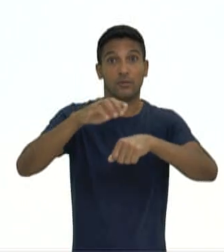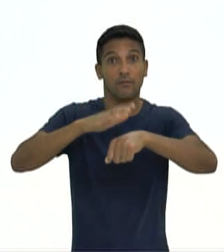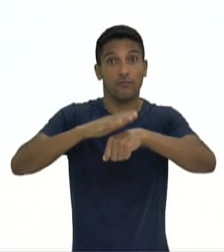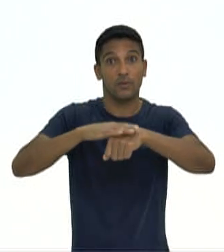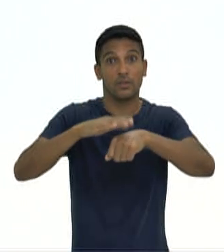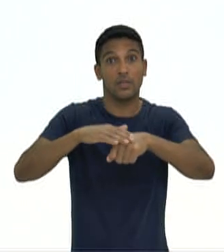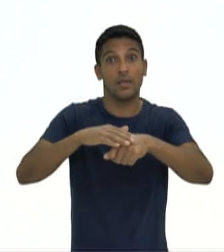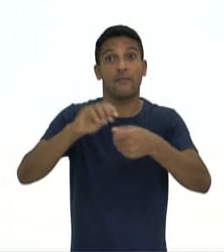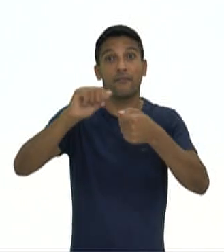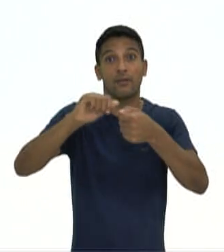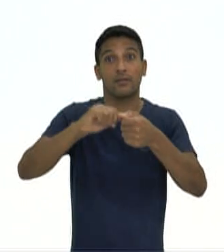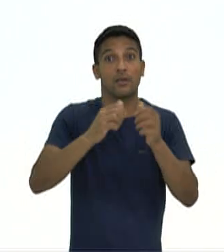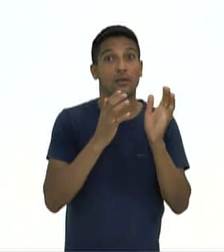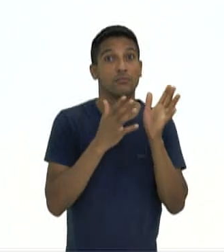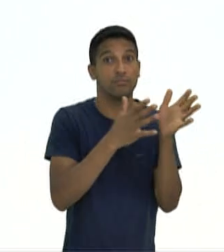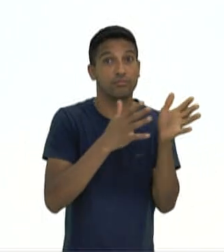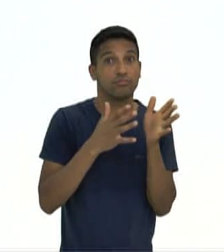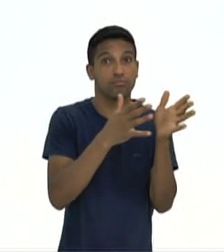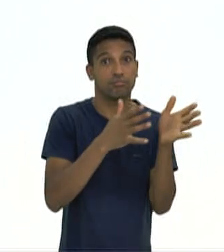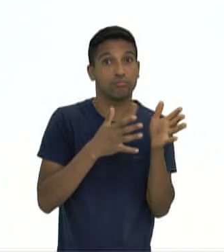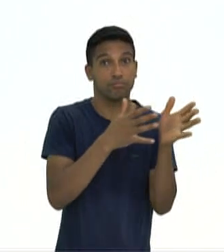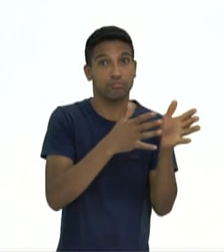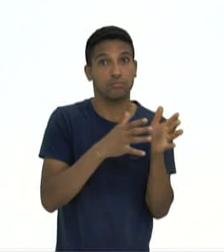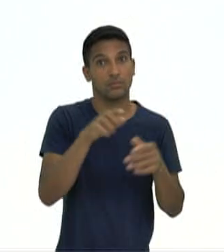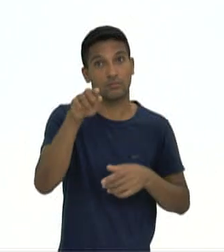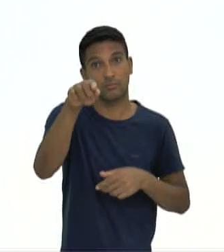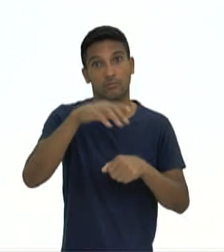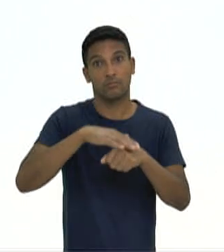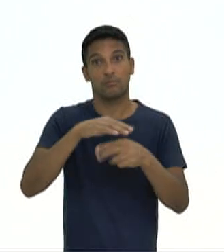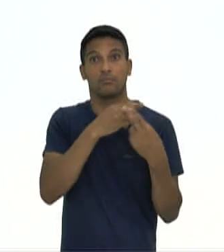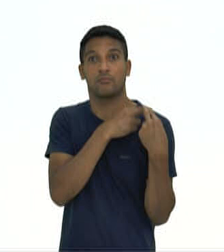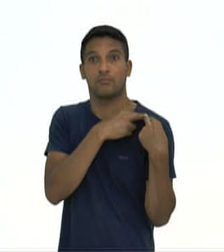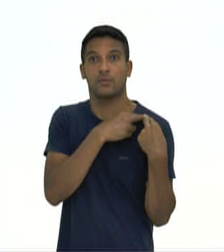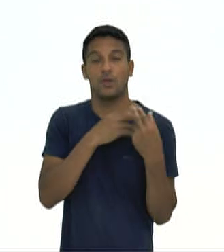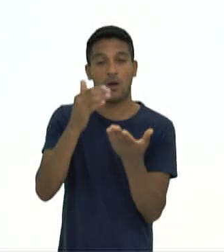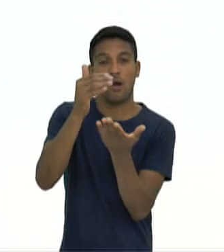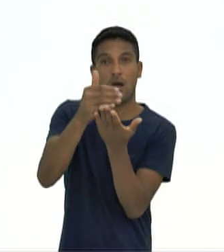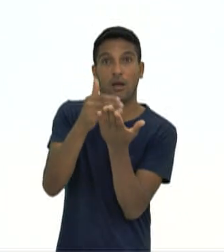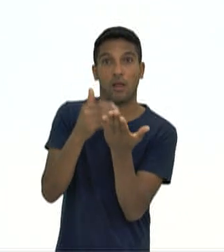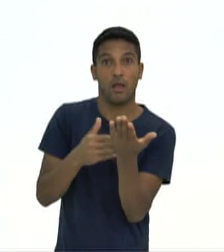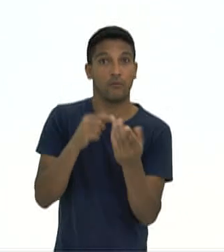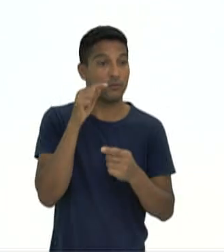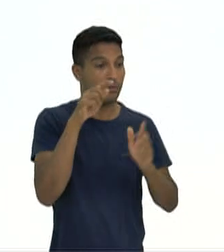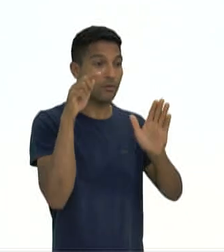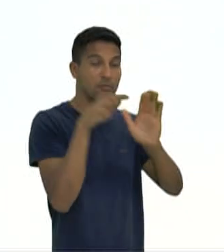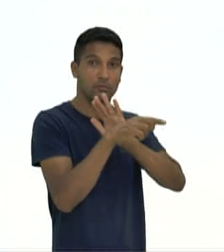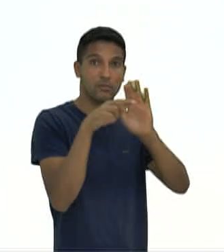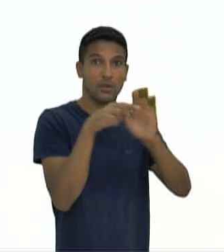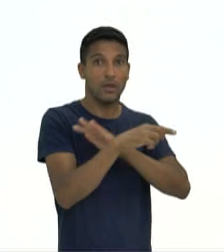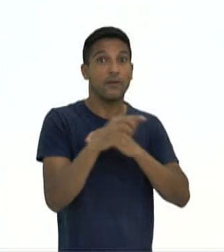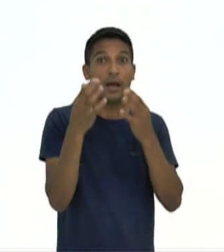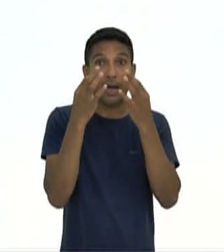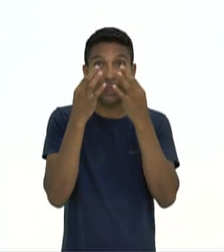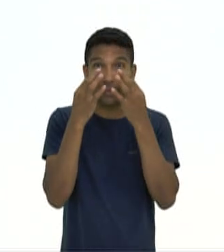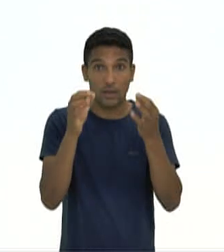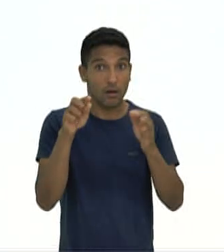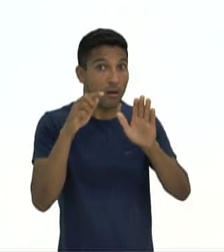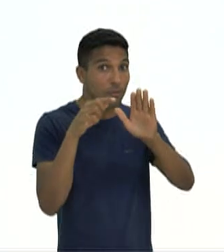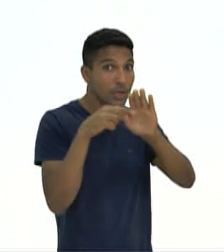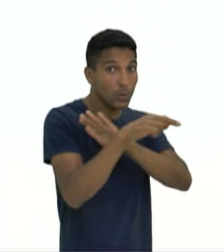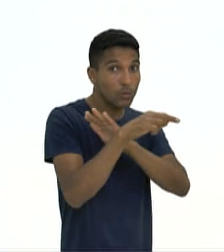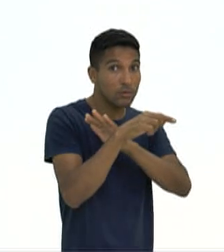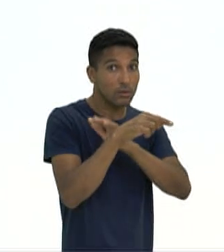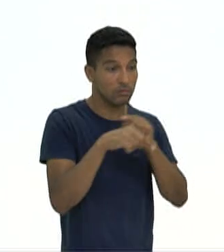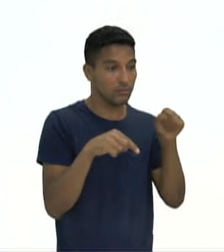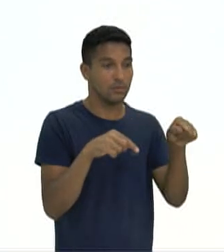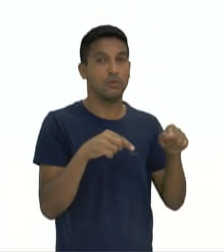as palavras com clareza. Atente-se às respostas para criar réplicas interessantes. Quando finalizar o roteiro, agradeça